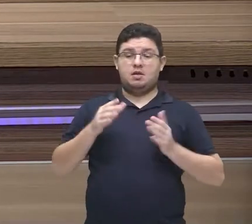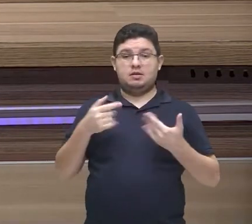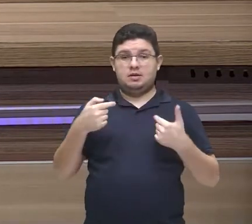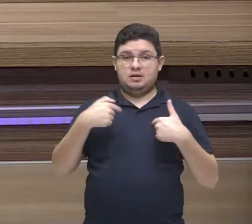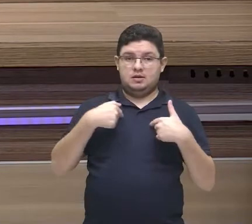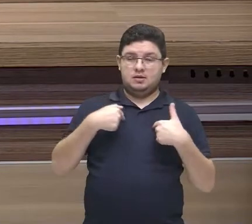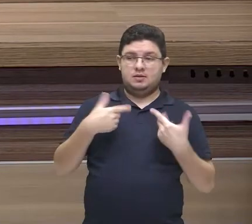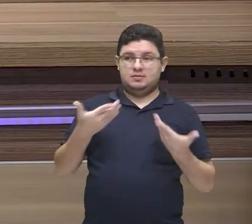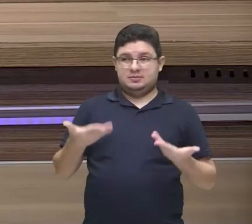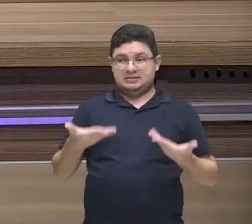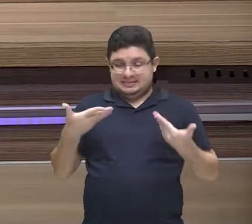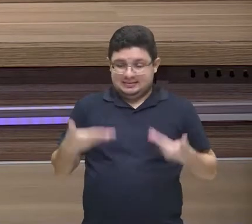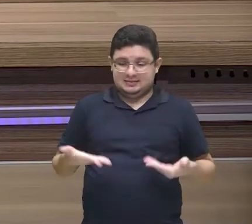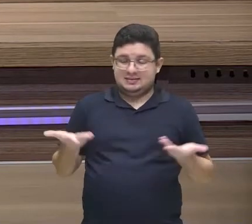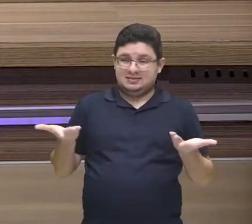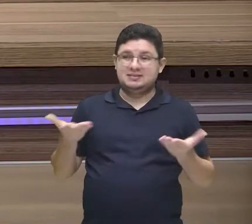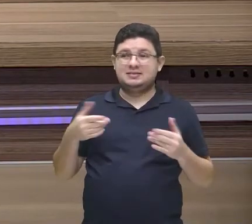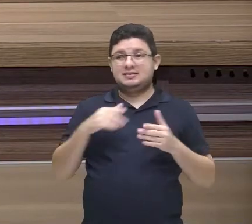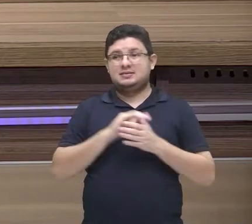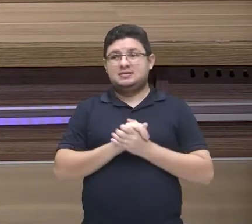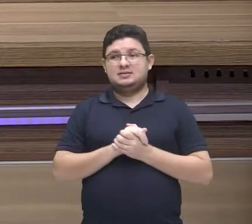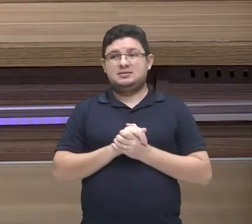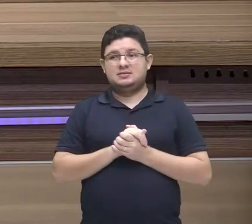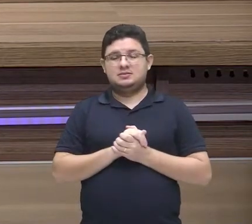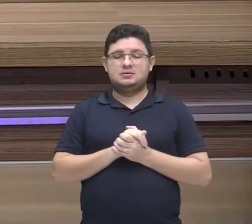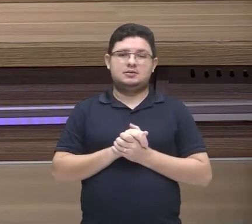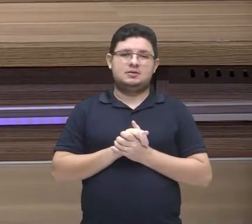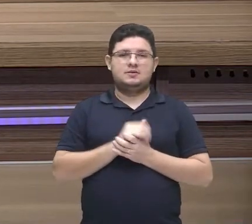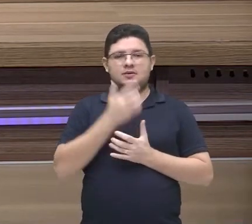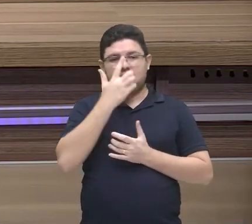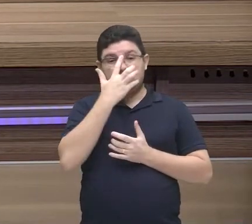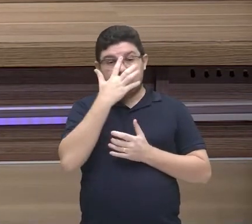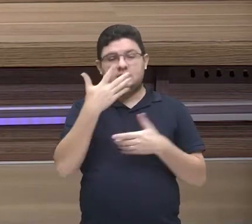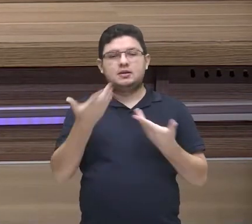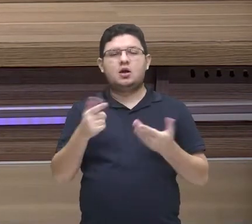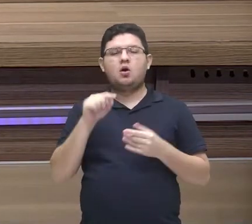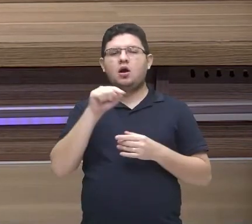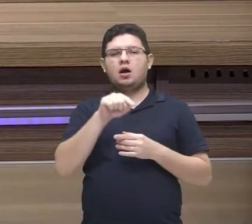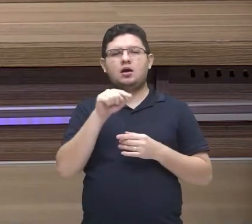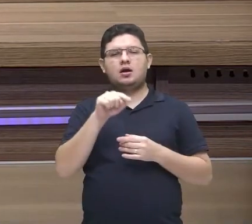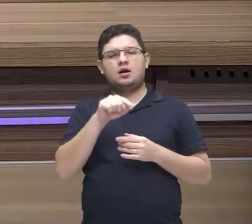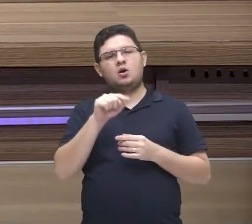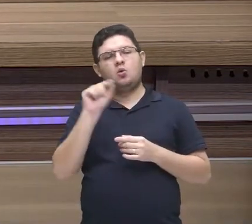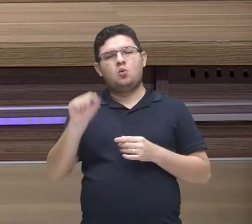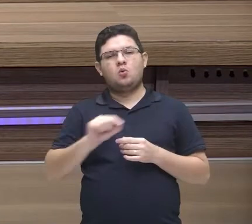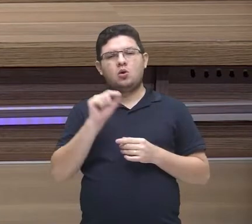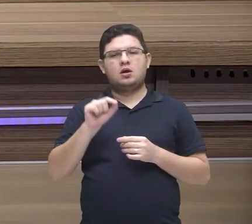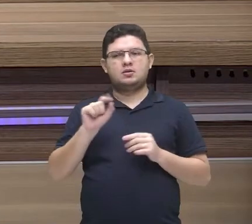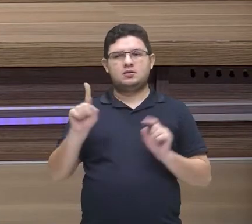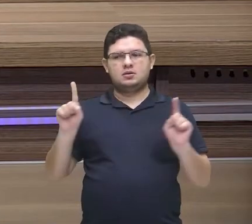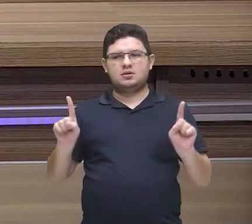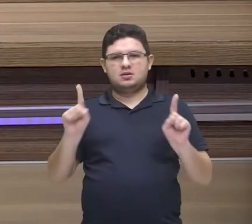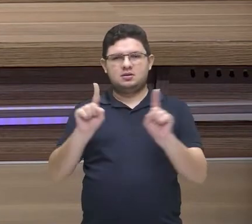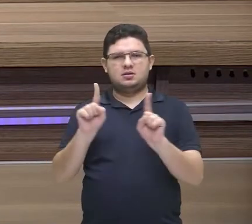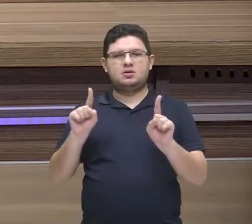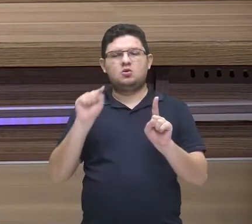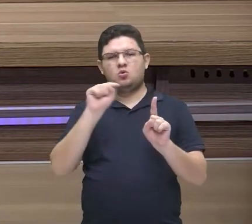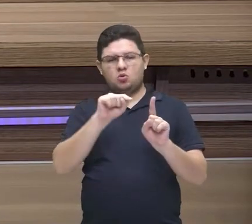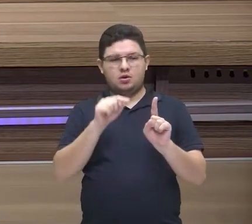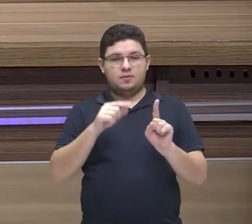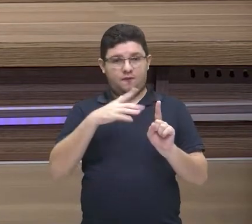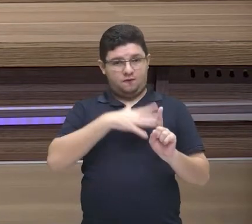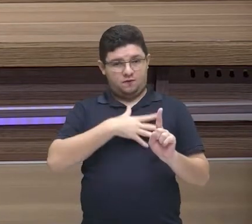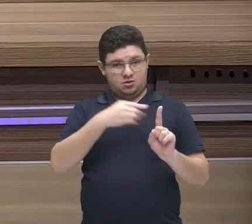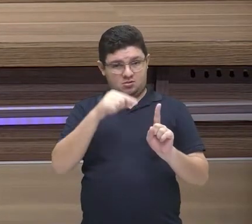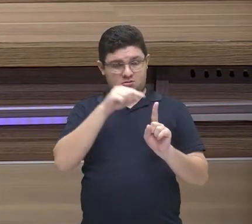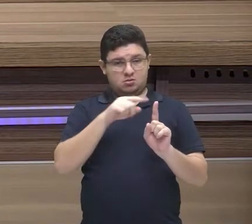roda toda nas nádegas dela. Né? Ou seja, uma menina que vem do mesmo lado, da mesma casa, da mesma formação, uma